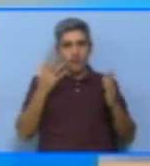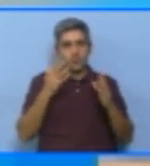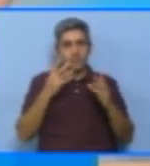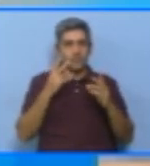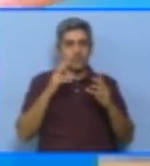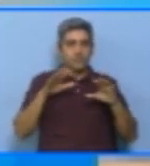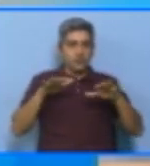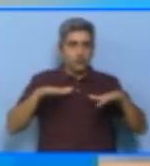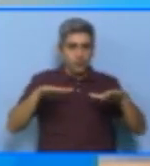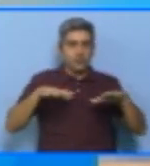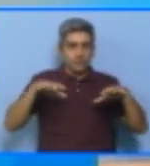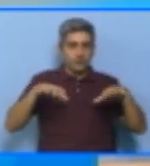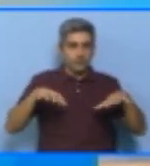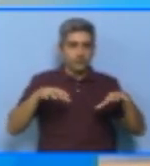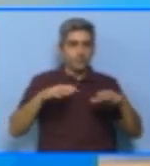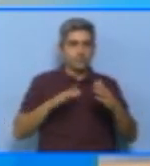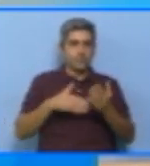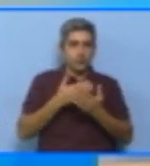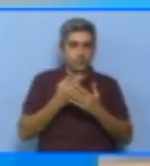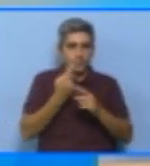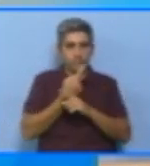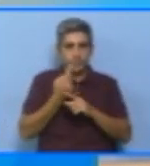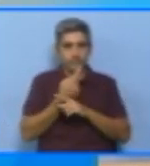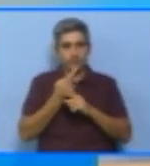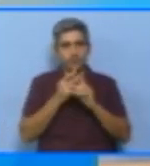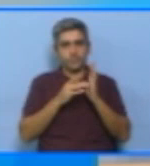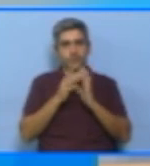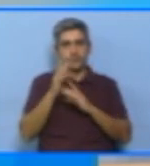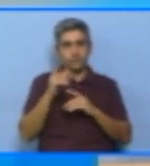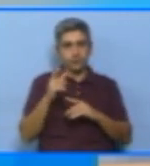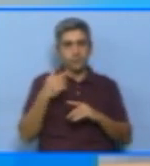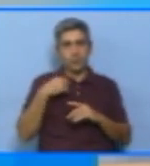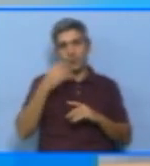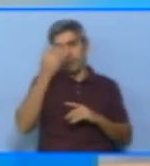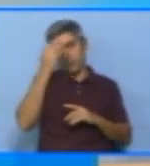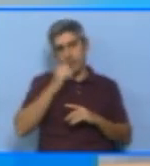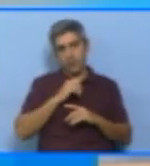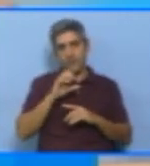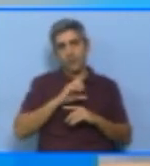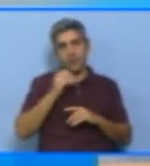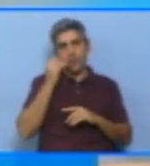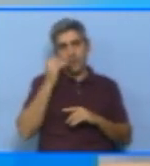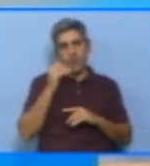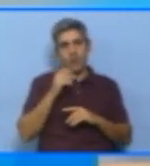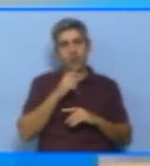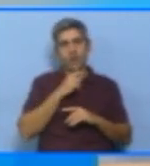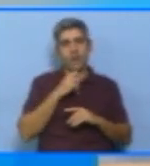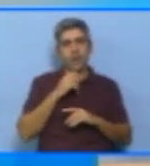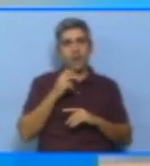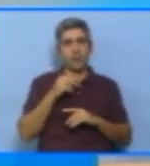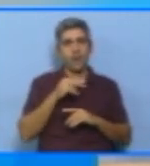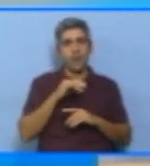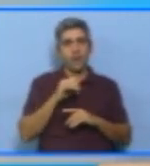extremos, face às propostas de Jesus. E eu acho que a forma como aqui o António